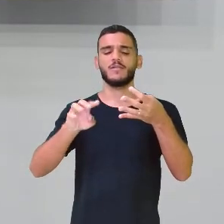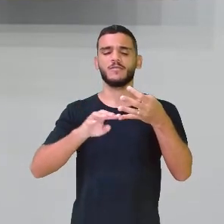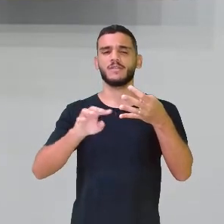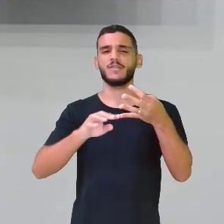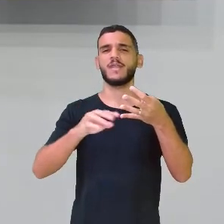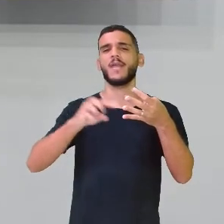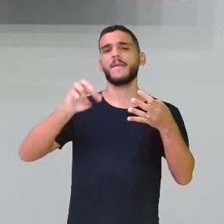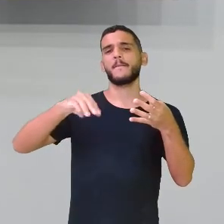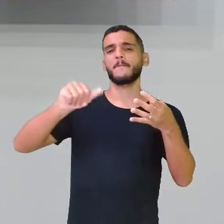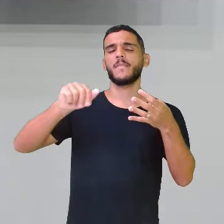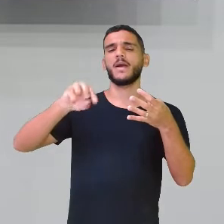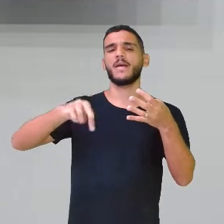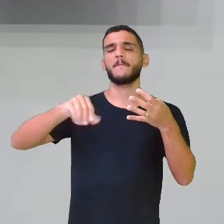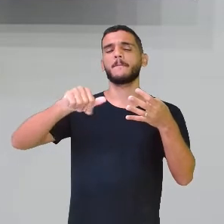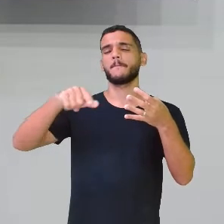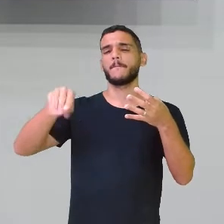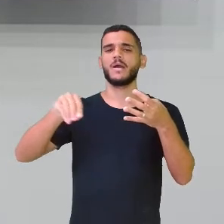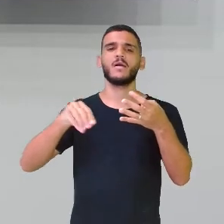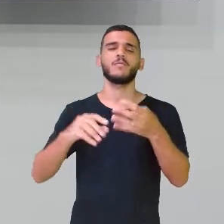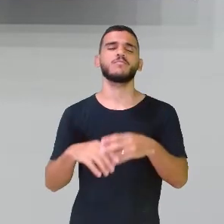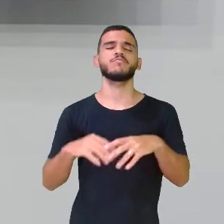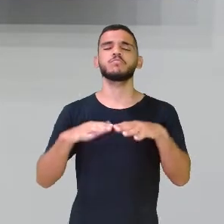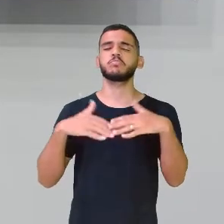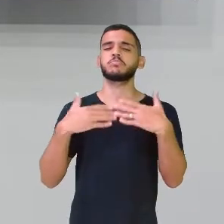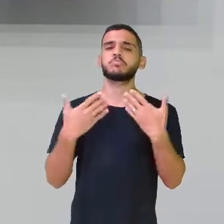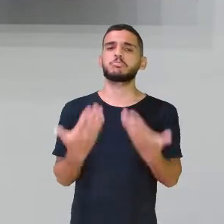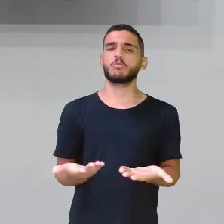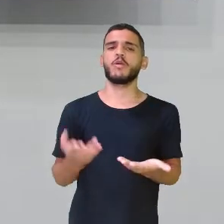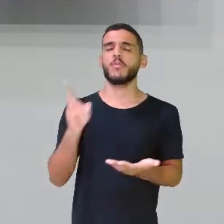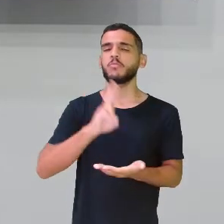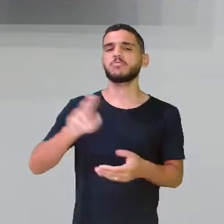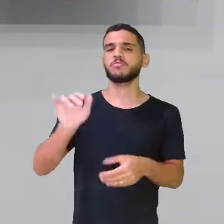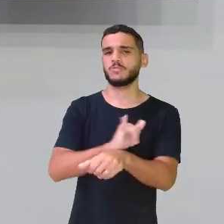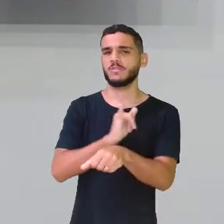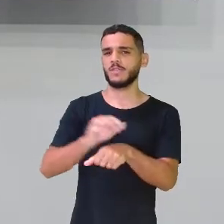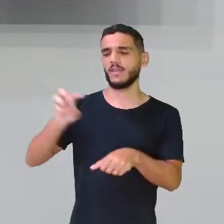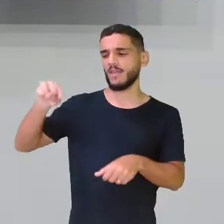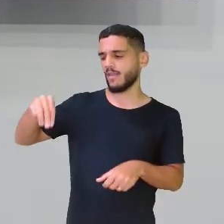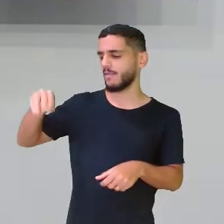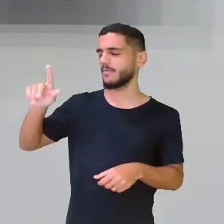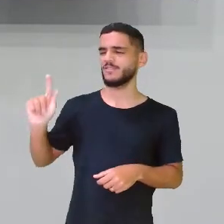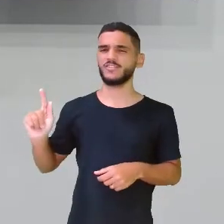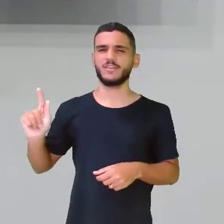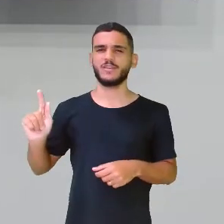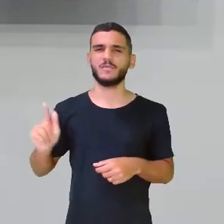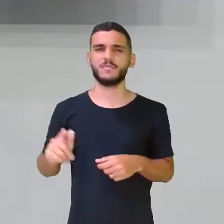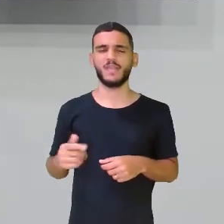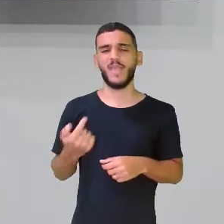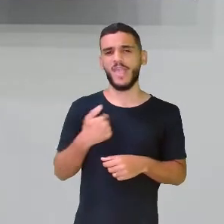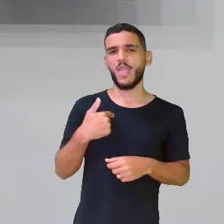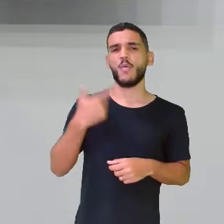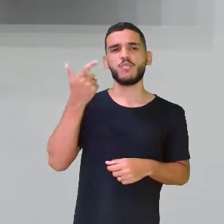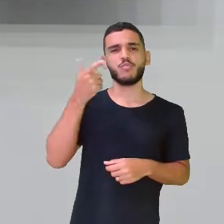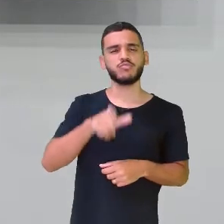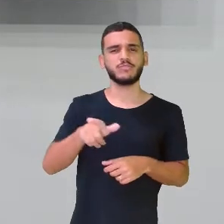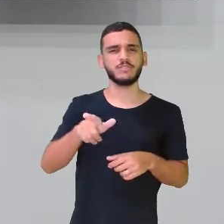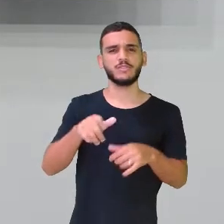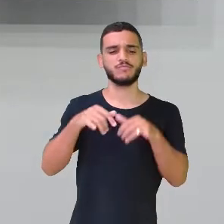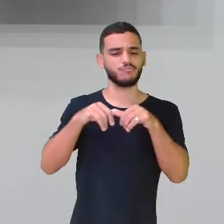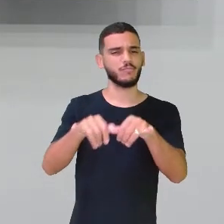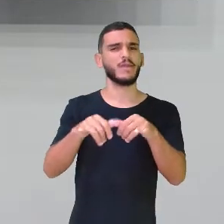mamão. Miligrama. Será que eu consigo no mercado medir os